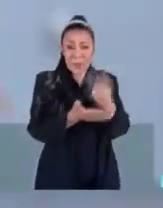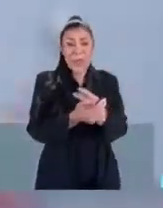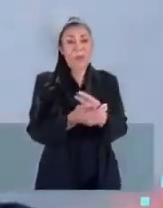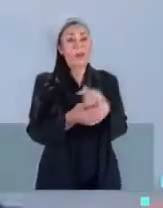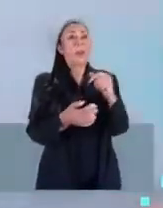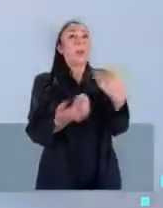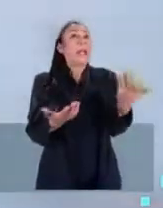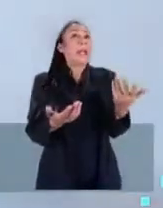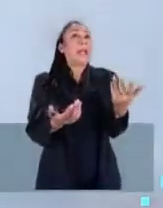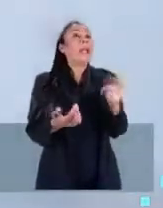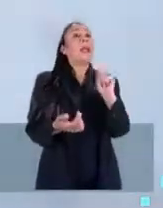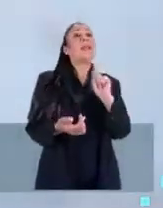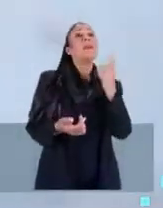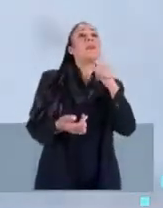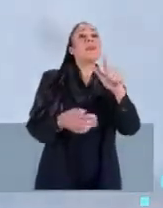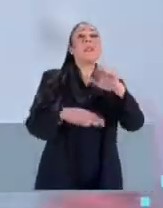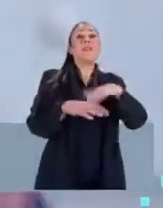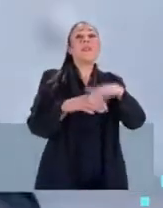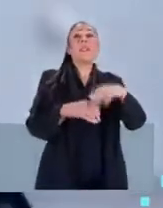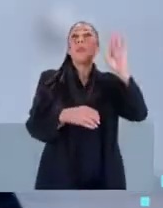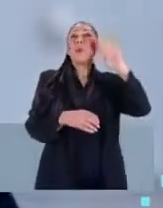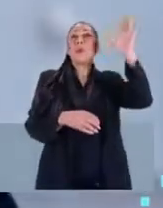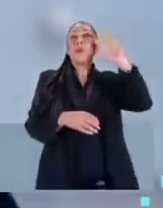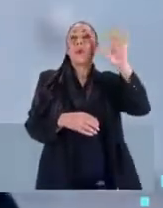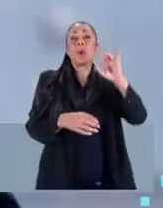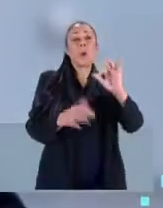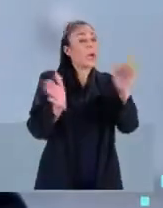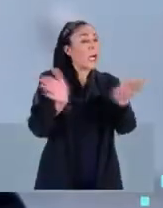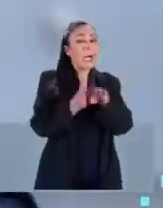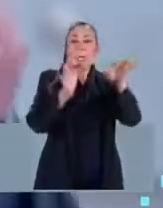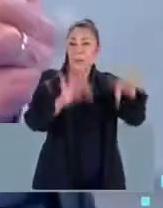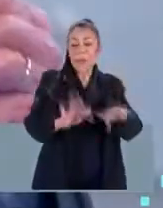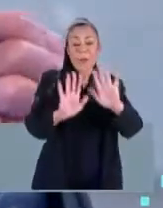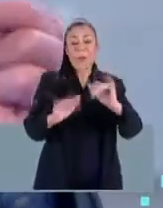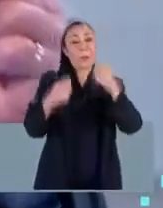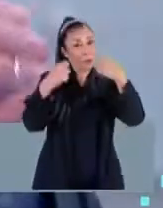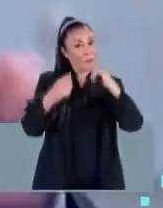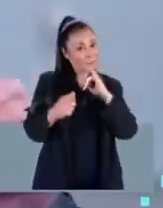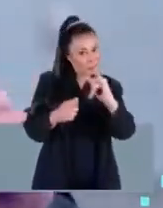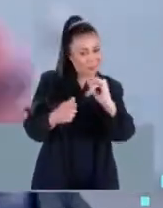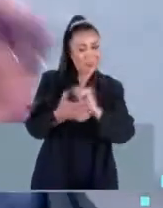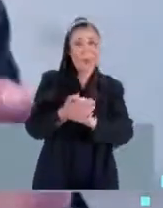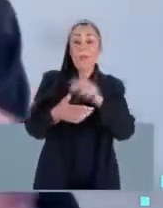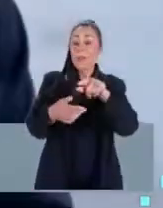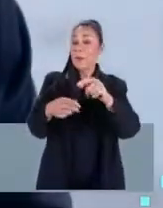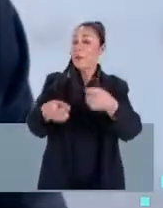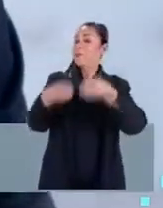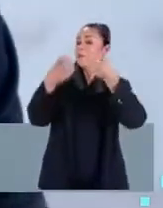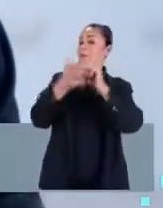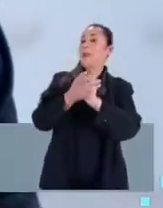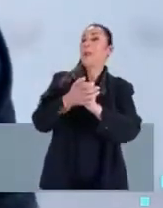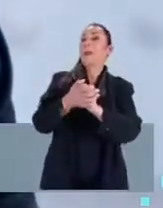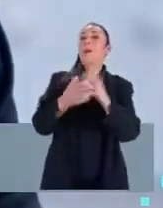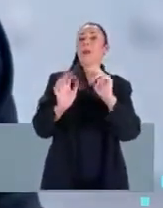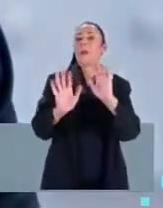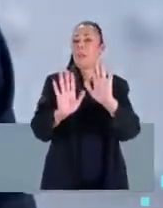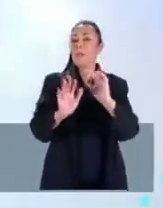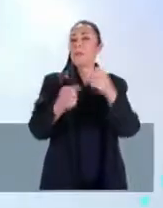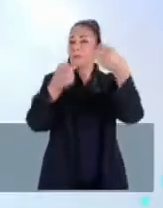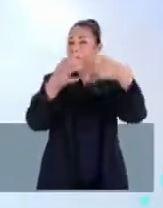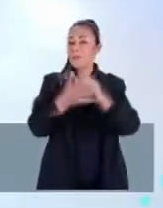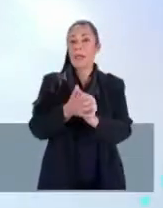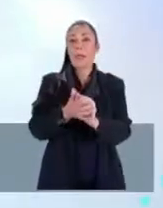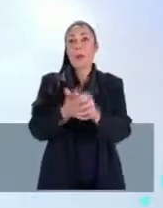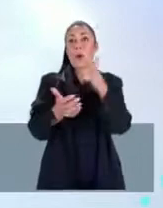tudo que a gente sonhava em fazer. Mas deixa eu lhe contar uma coisa. Você pode olhar uma coisa e ter orgulho do seguinte.